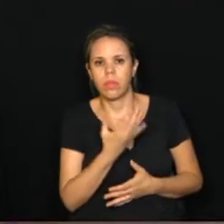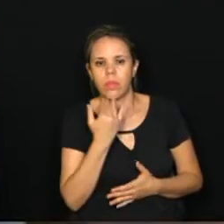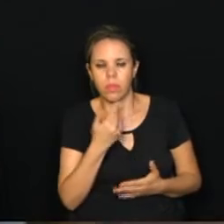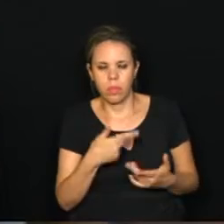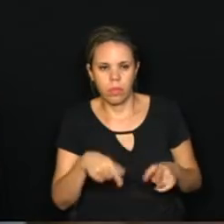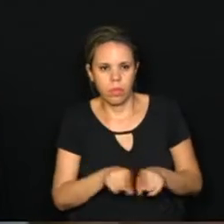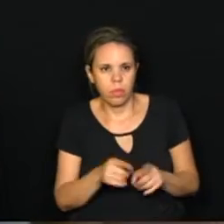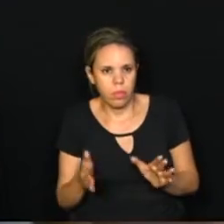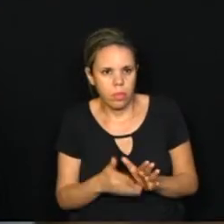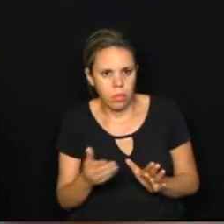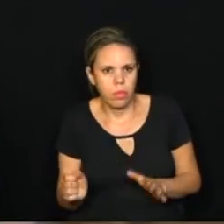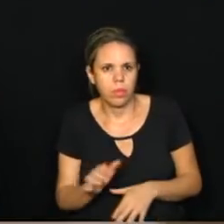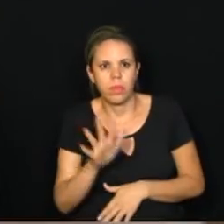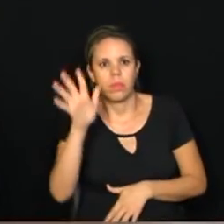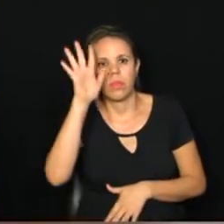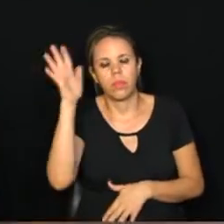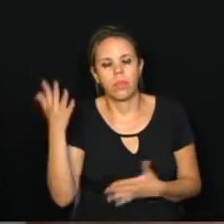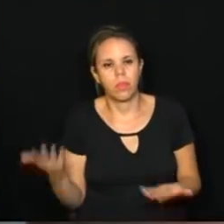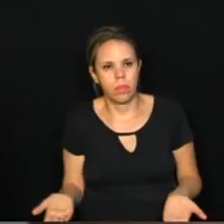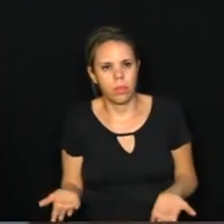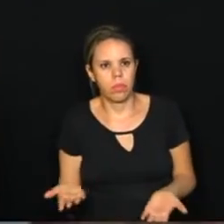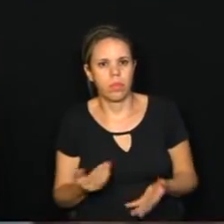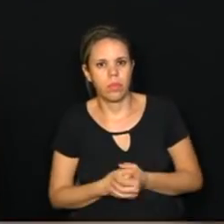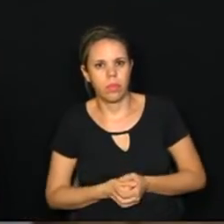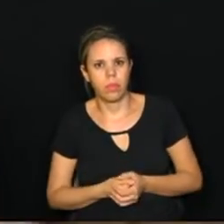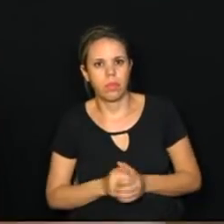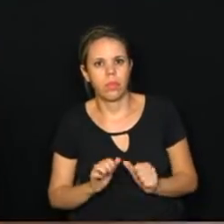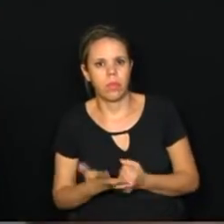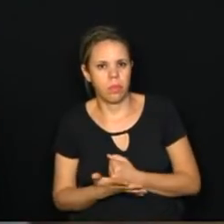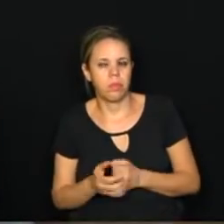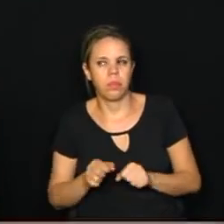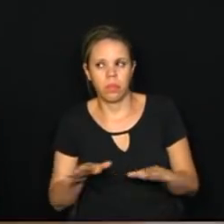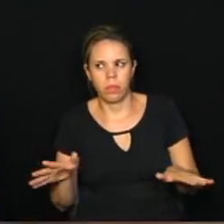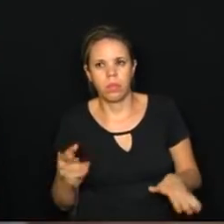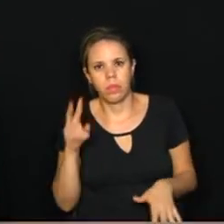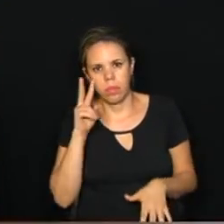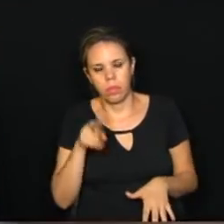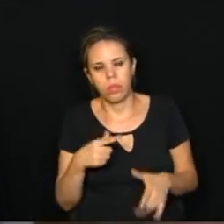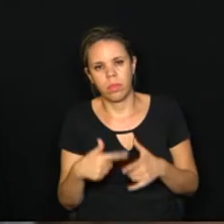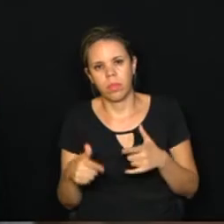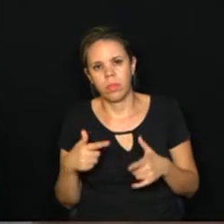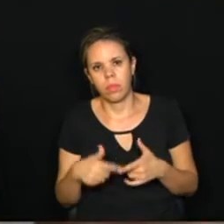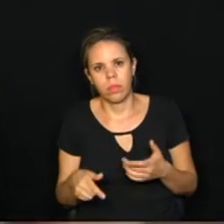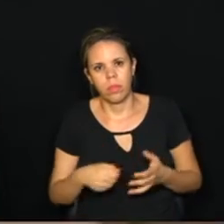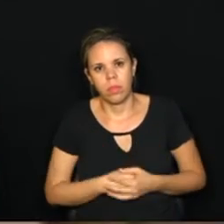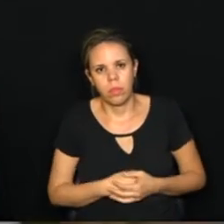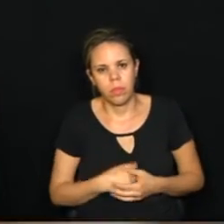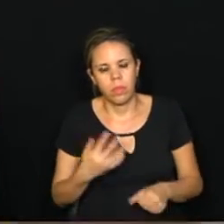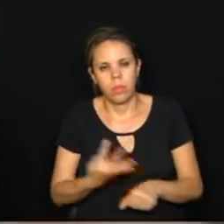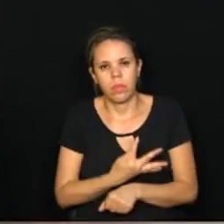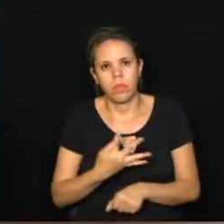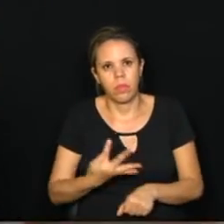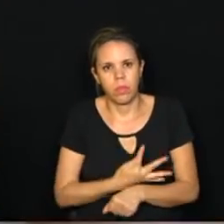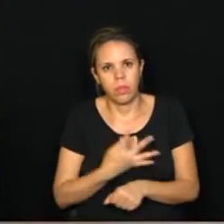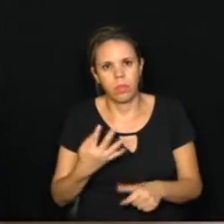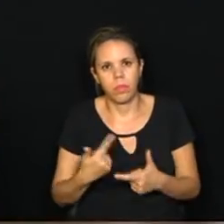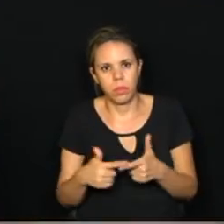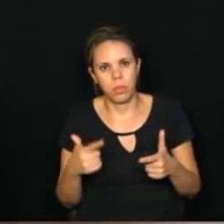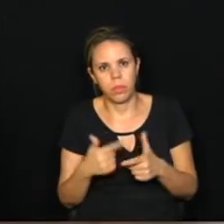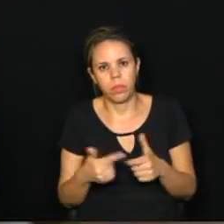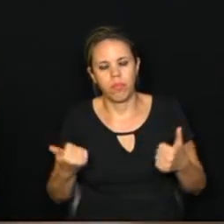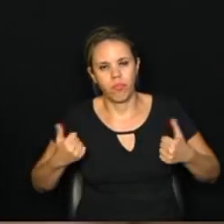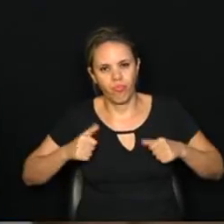do encarecimento do custo, numa situação de pandemia. Então, a gente vê que a confluência de crises que vai